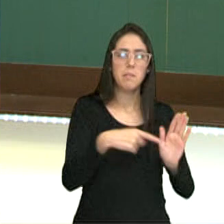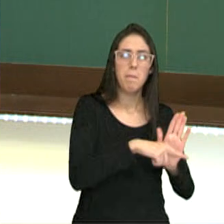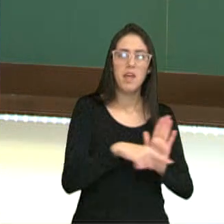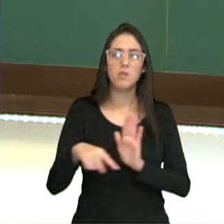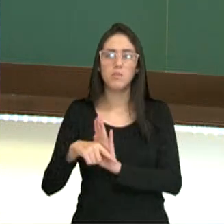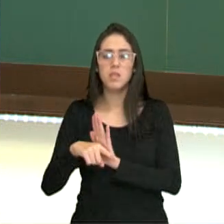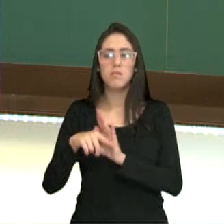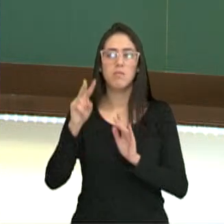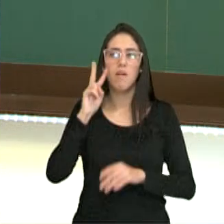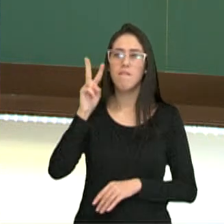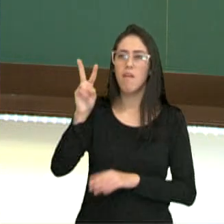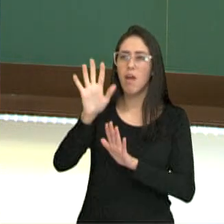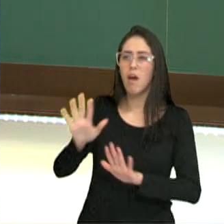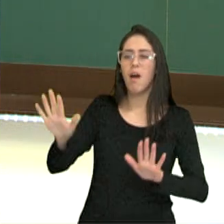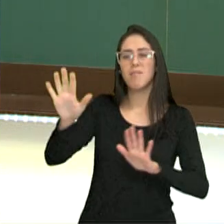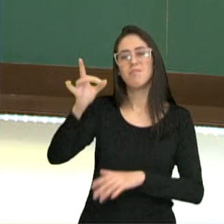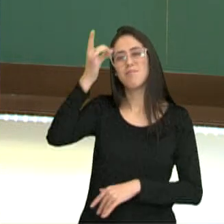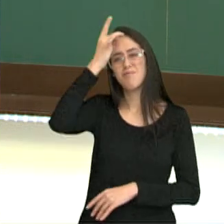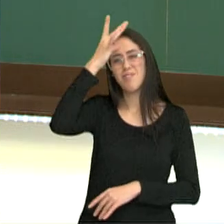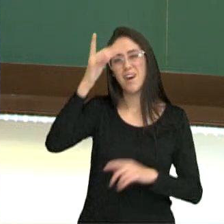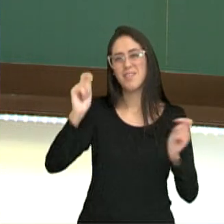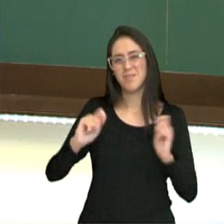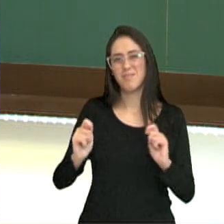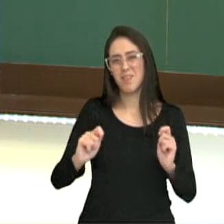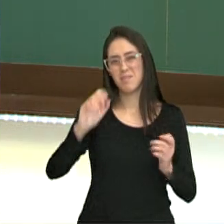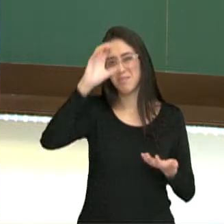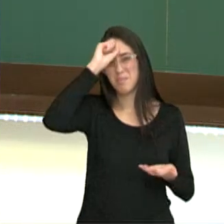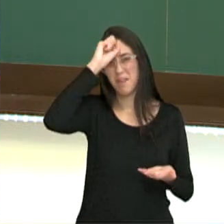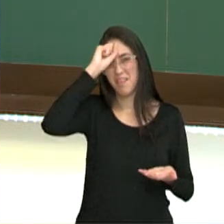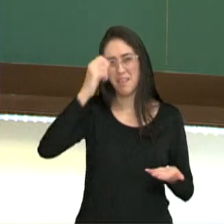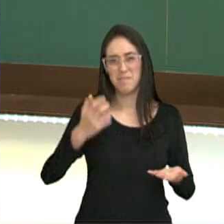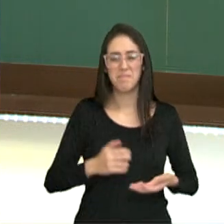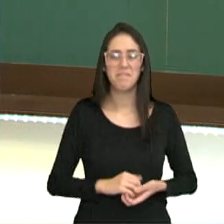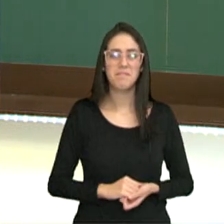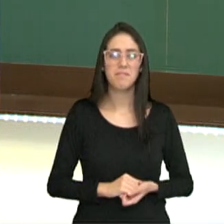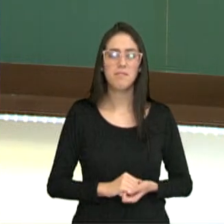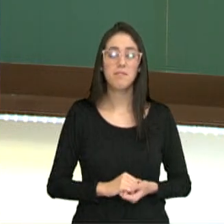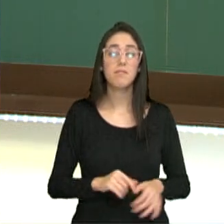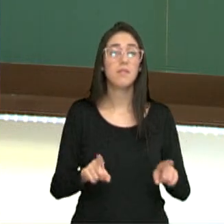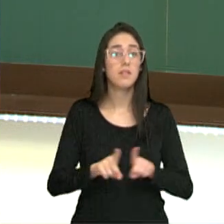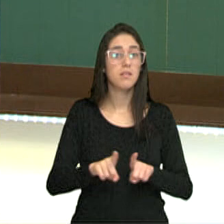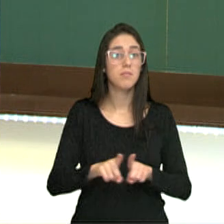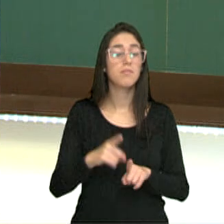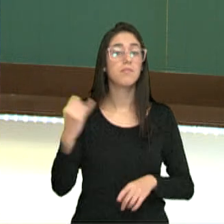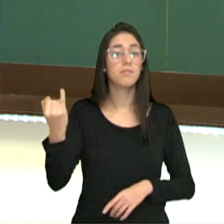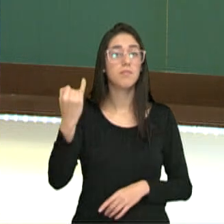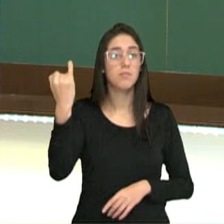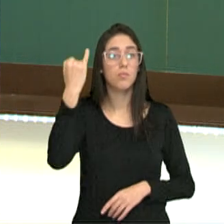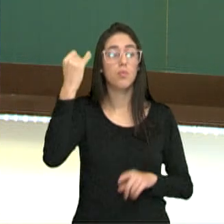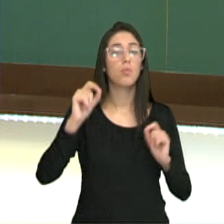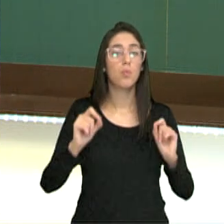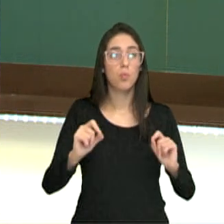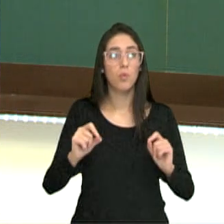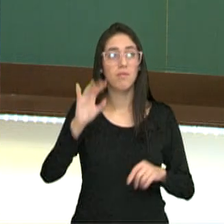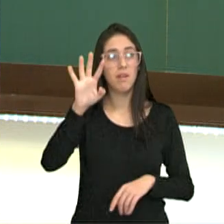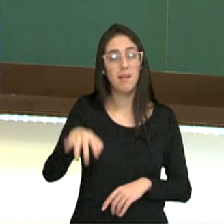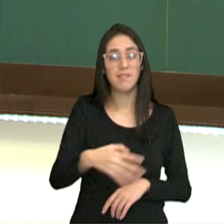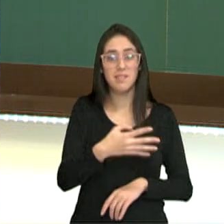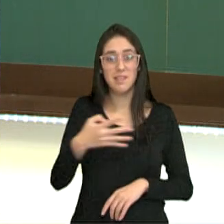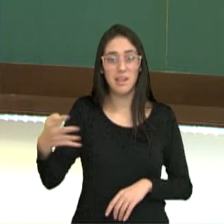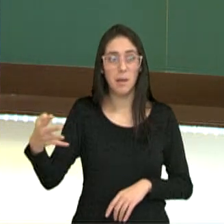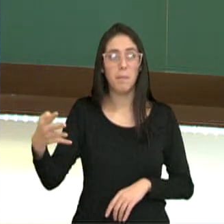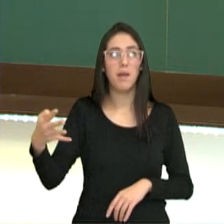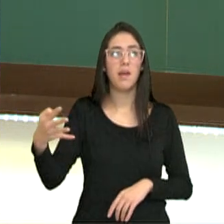mais fácil para o seu aprendizado. Também é importante a gente ver a tabela dos